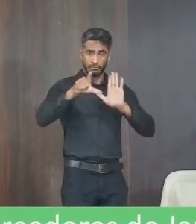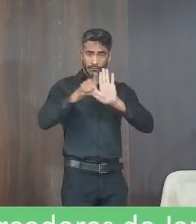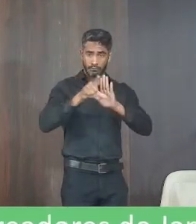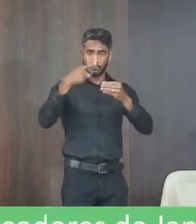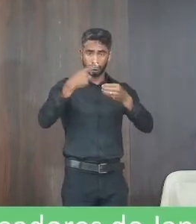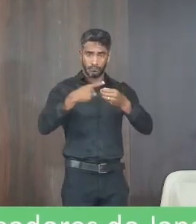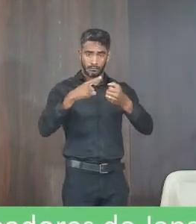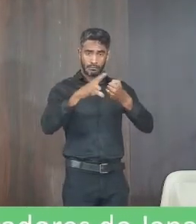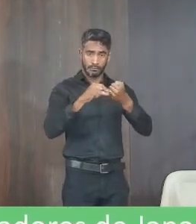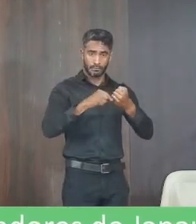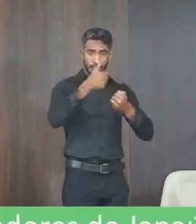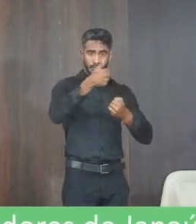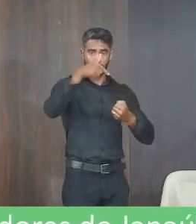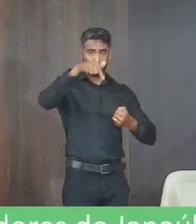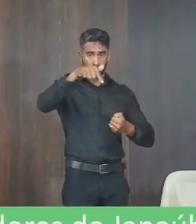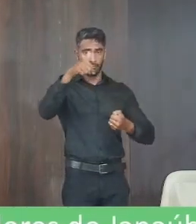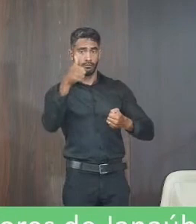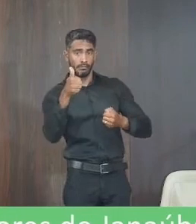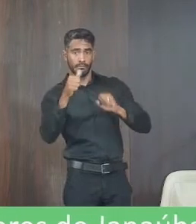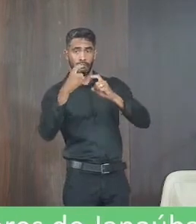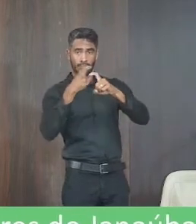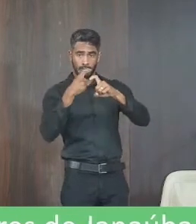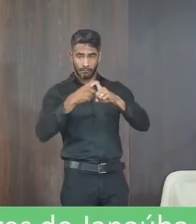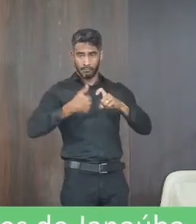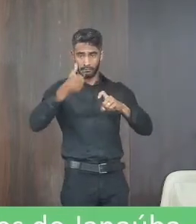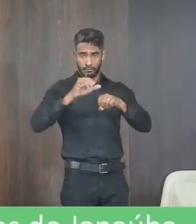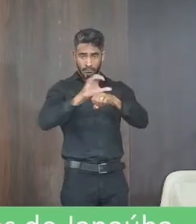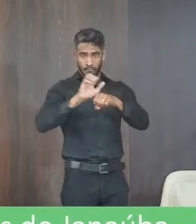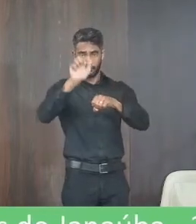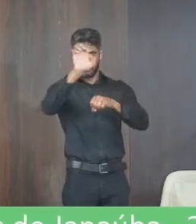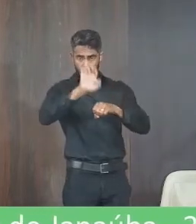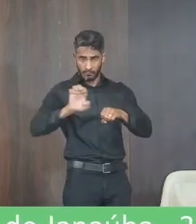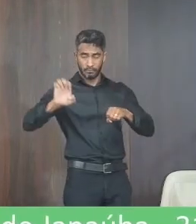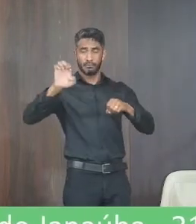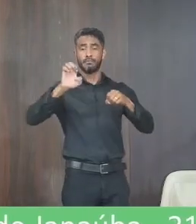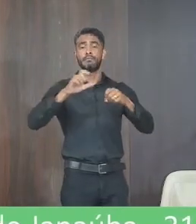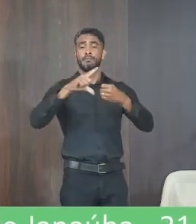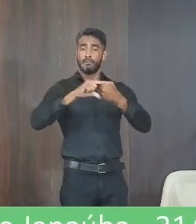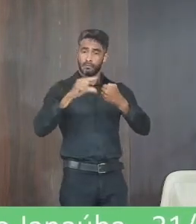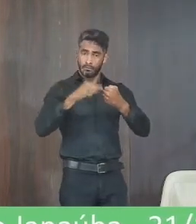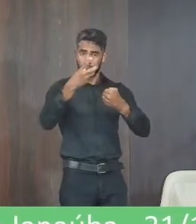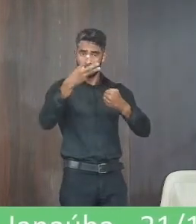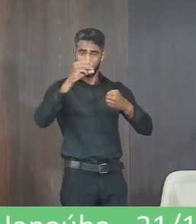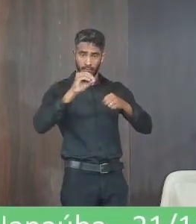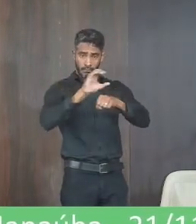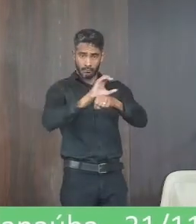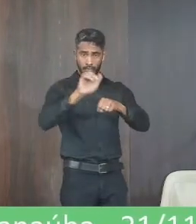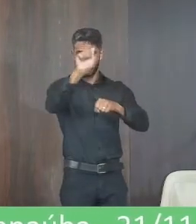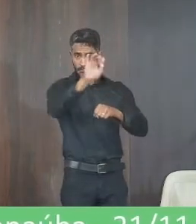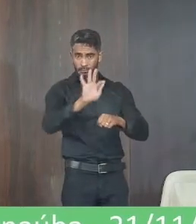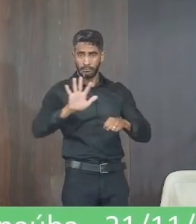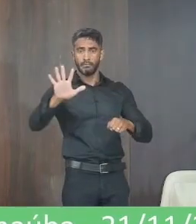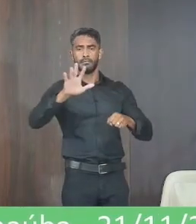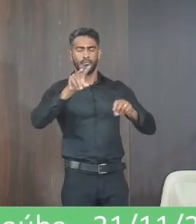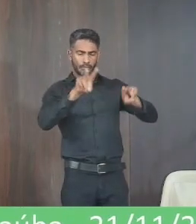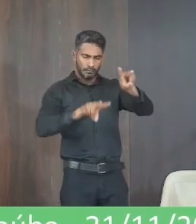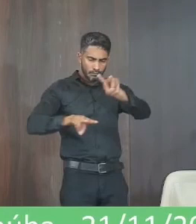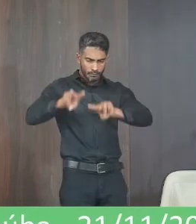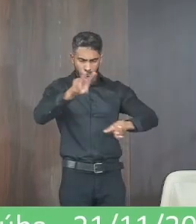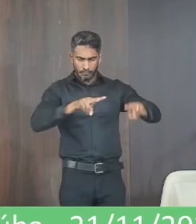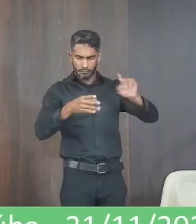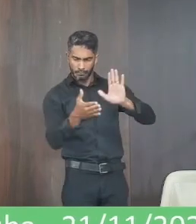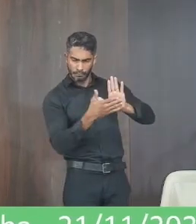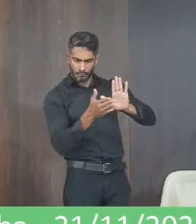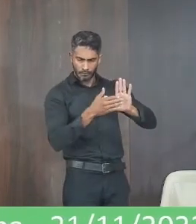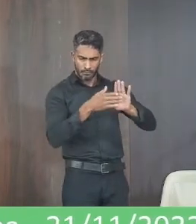município artigo 71 inciso 1 da constituição estadual e artigo 36 da constituição federal foi analisada a